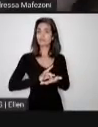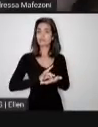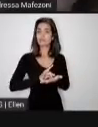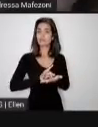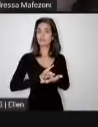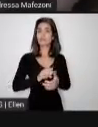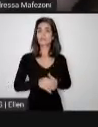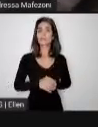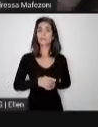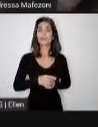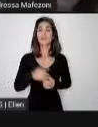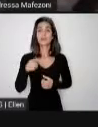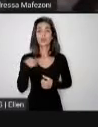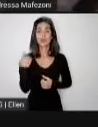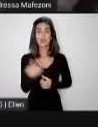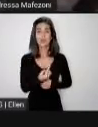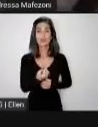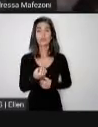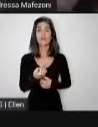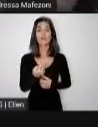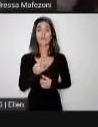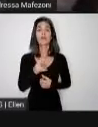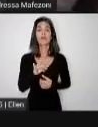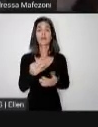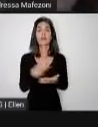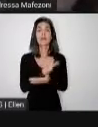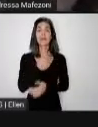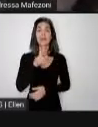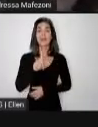ter a LDB